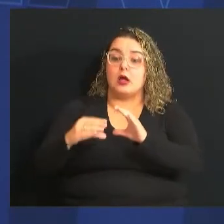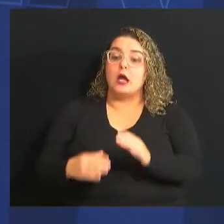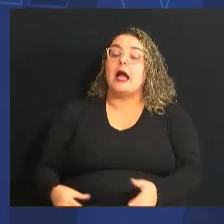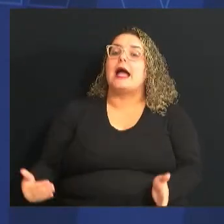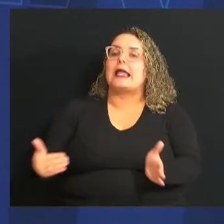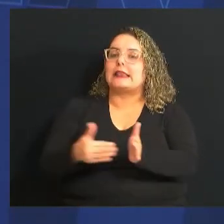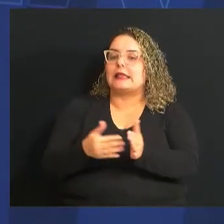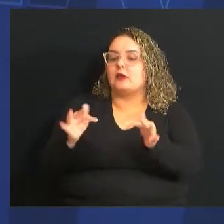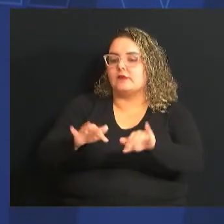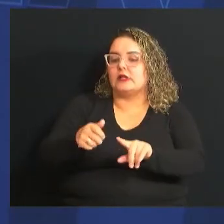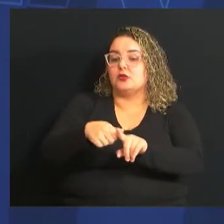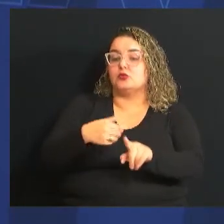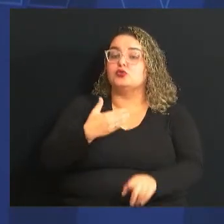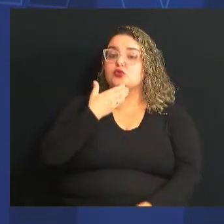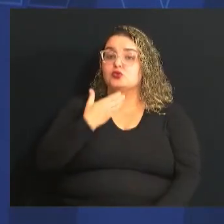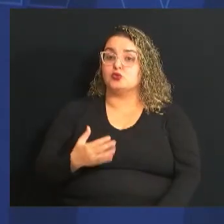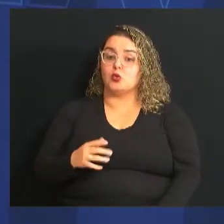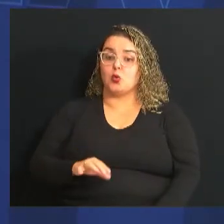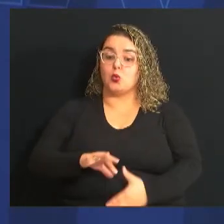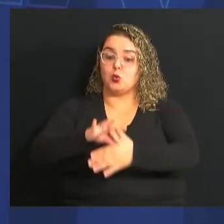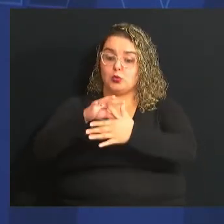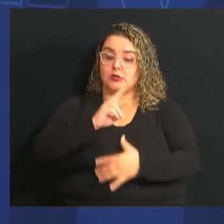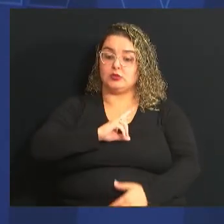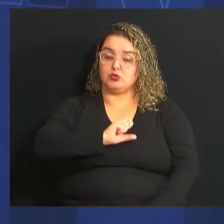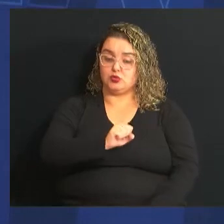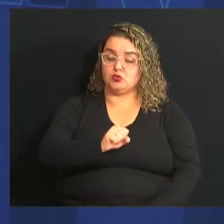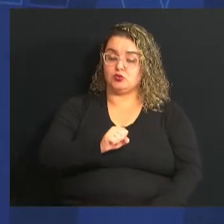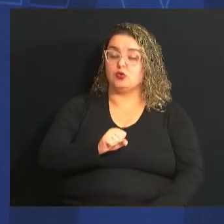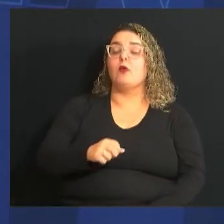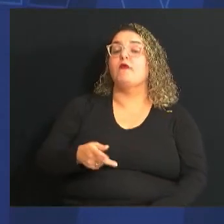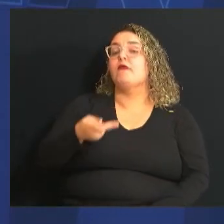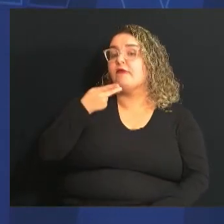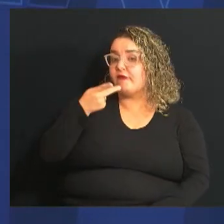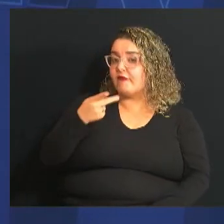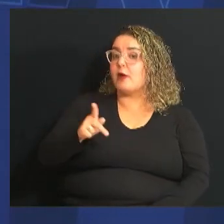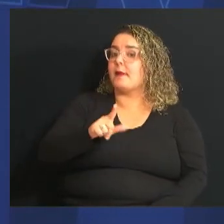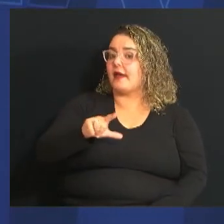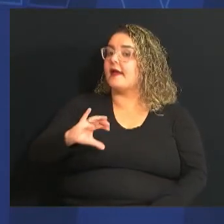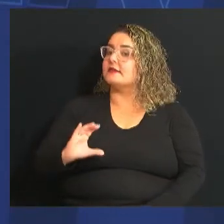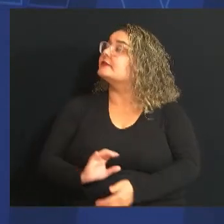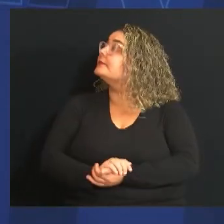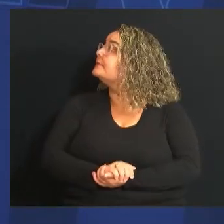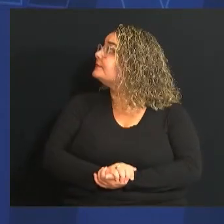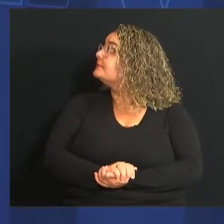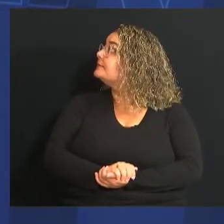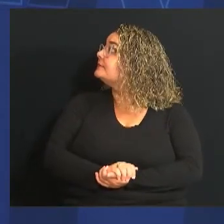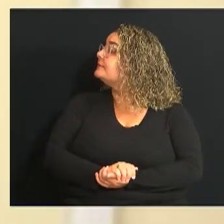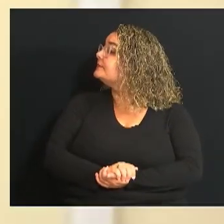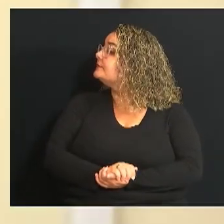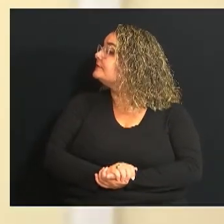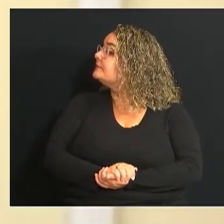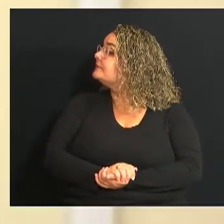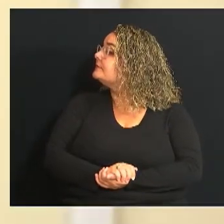aparecer. E a gente espera que ela venha só depois do Jogo do Brasil, né? E amanhã, como é que será que vai ficar o tempo? Dá só uma olhada na arte que a gente